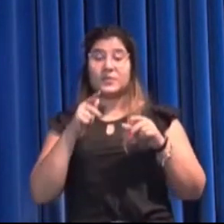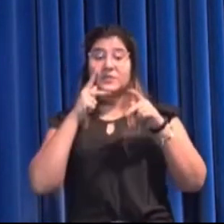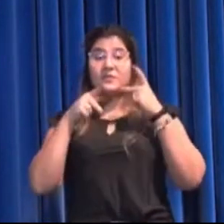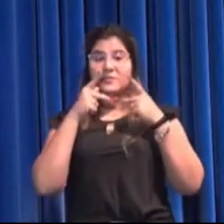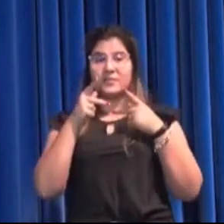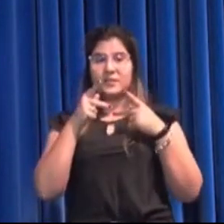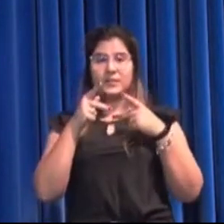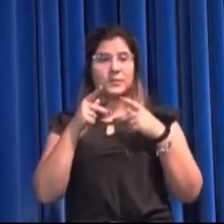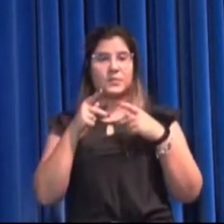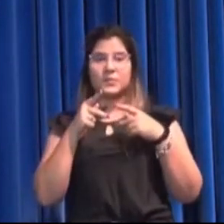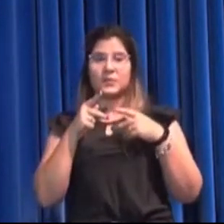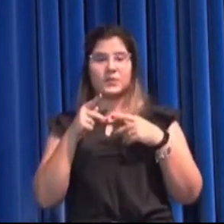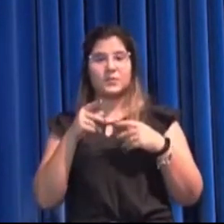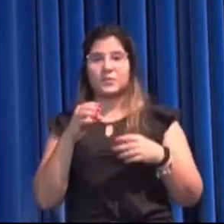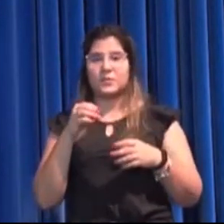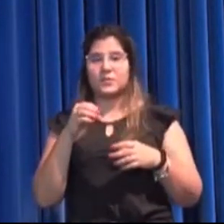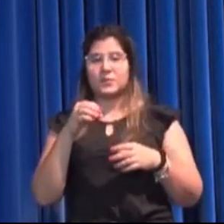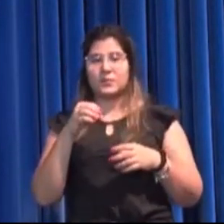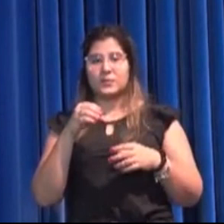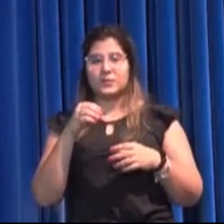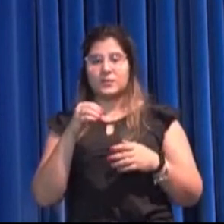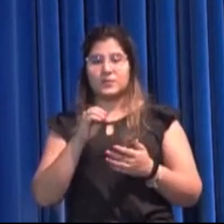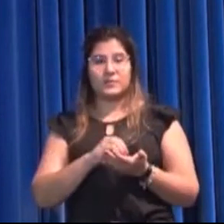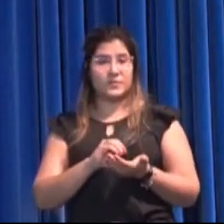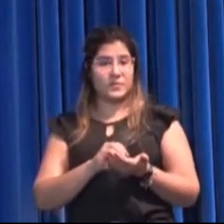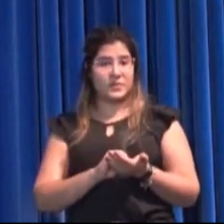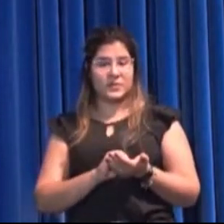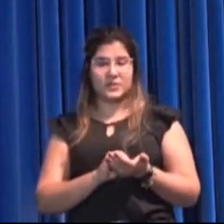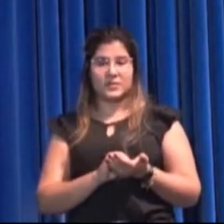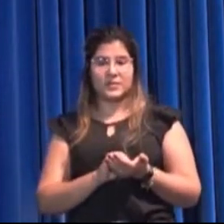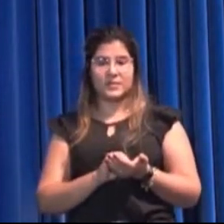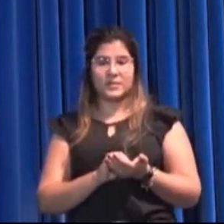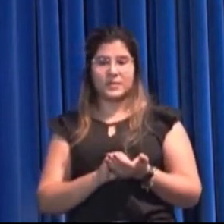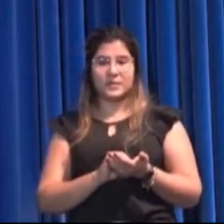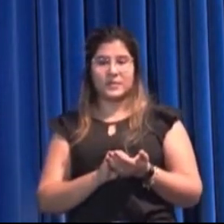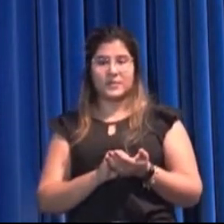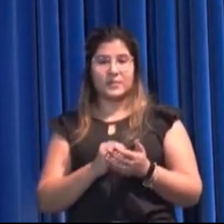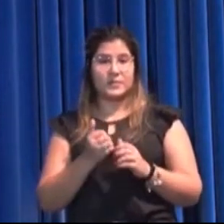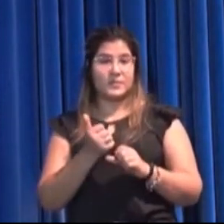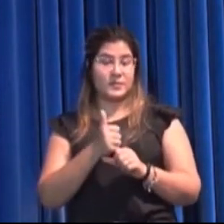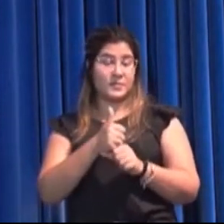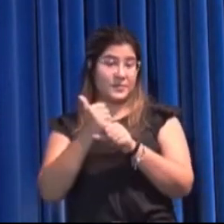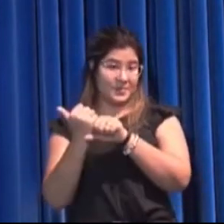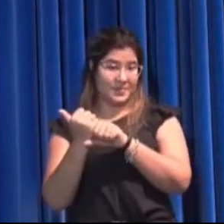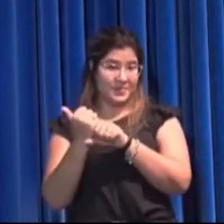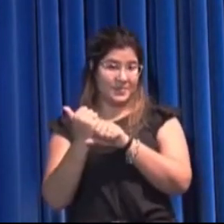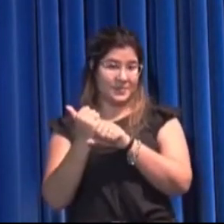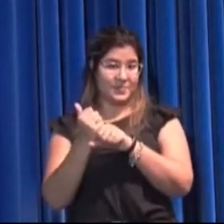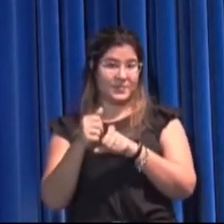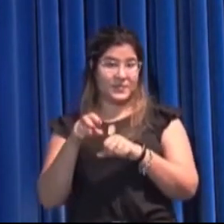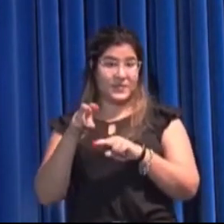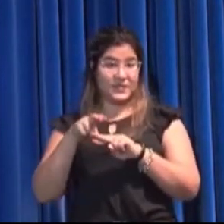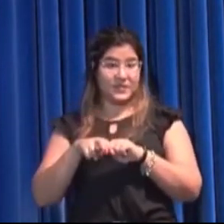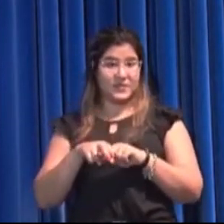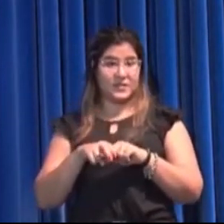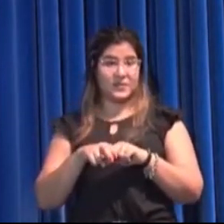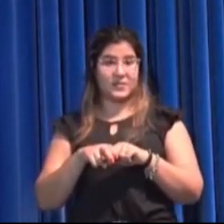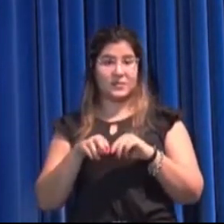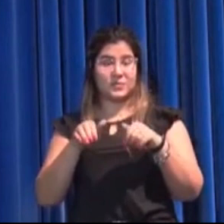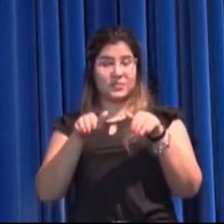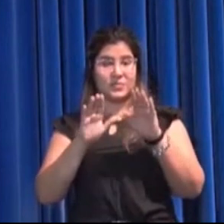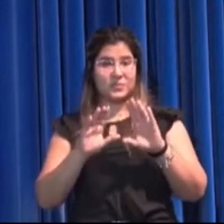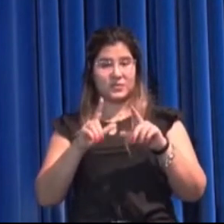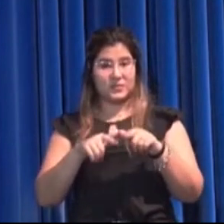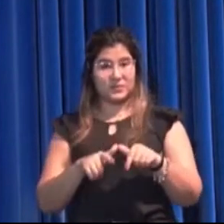dizendo: não te faltará sucessor diante de mim, que se assente no trono de Israel, contanto